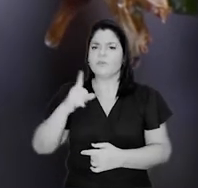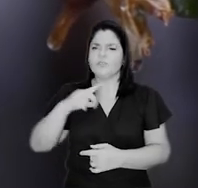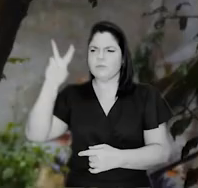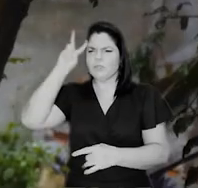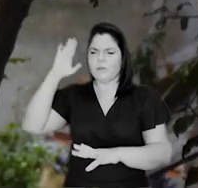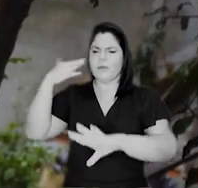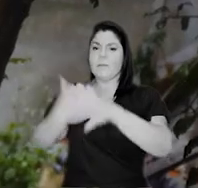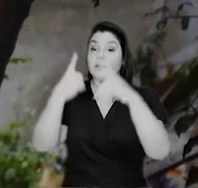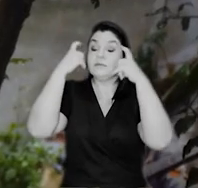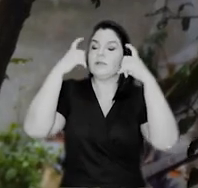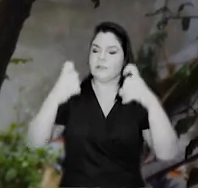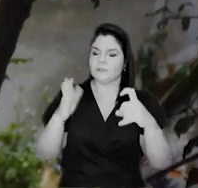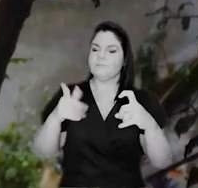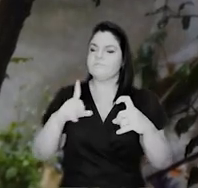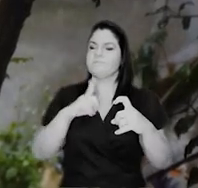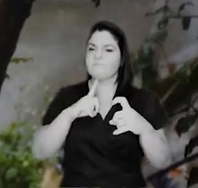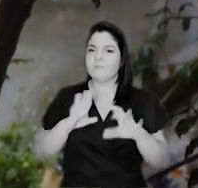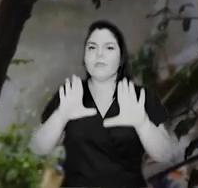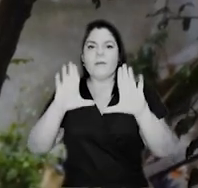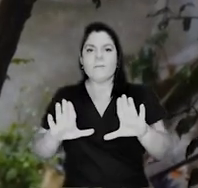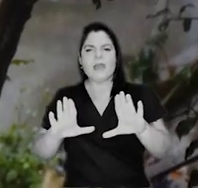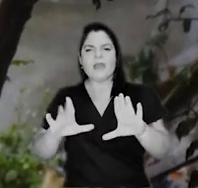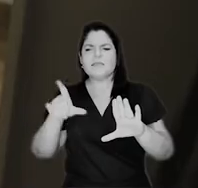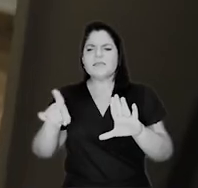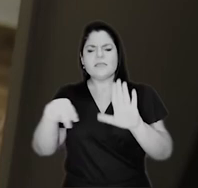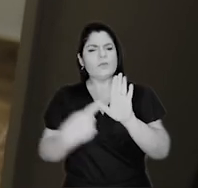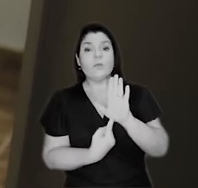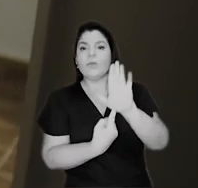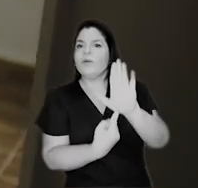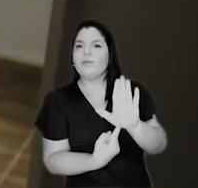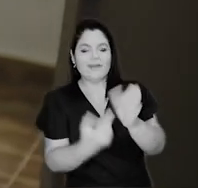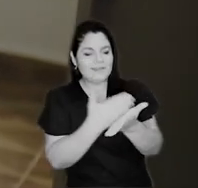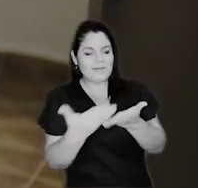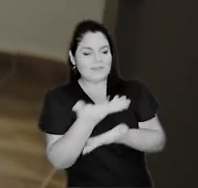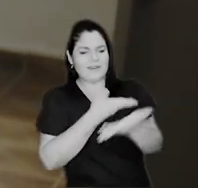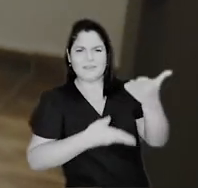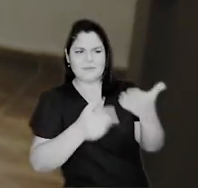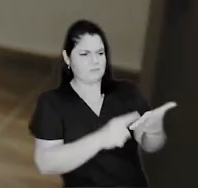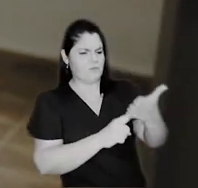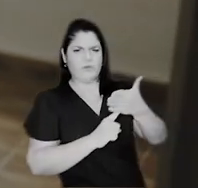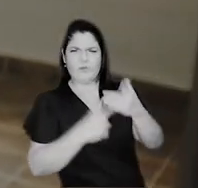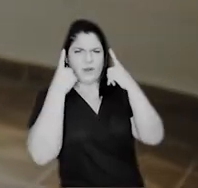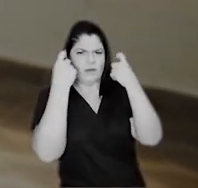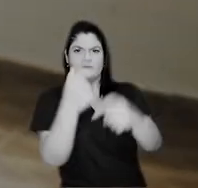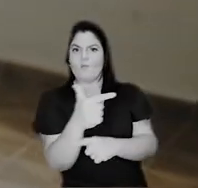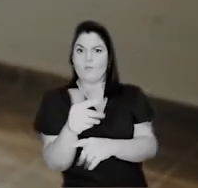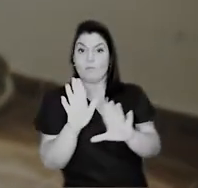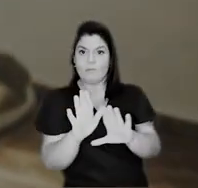Ele tinha um histórico muito agressivo já, né? Mas esse histórico eles não apresentam no início da